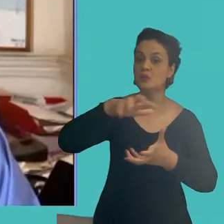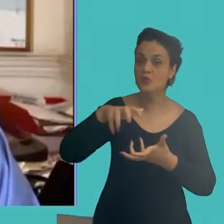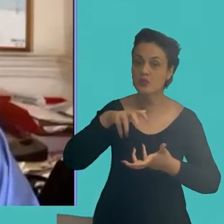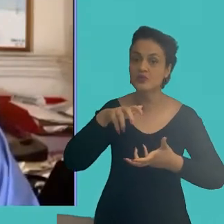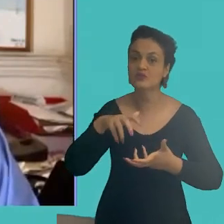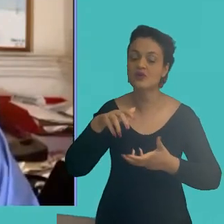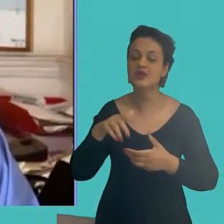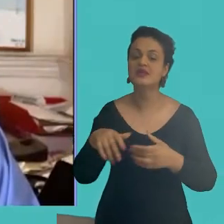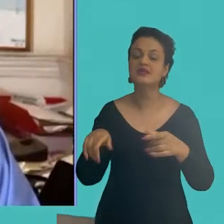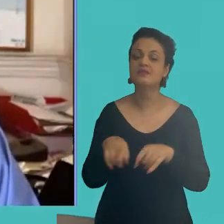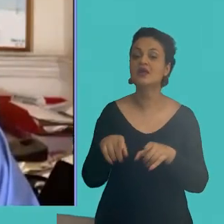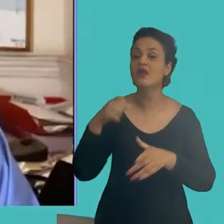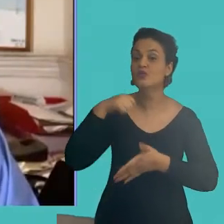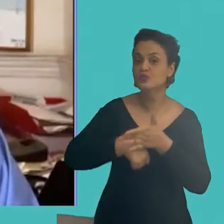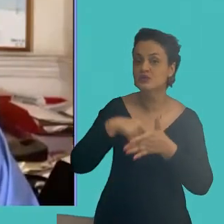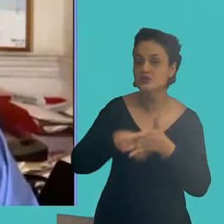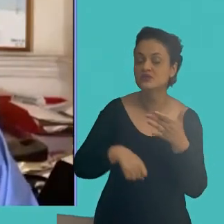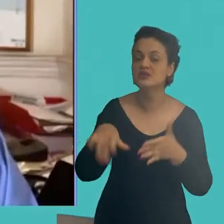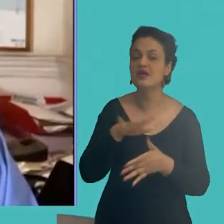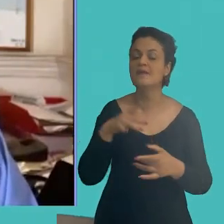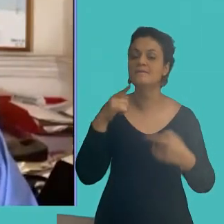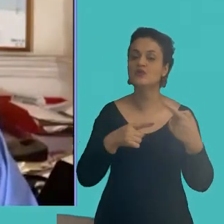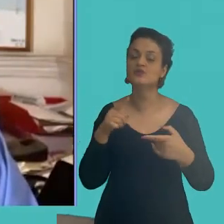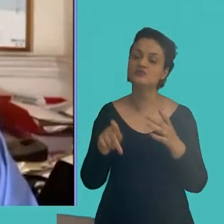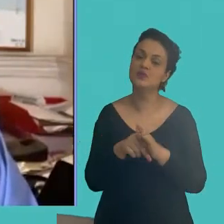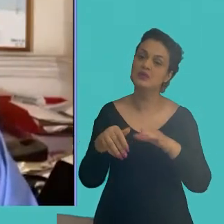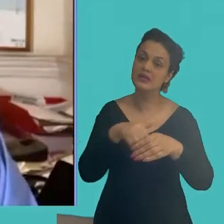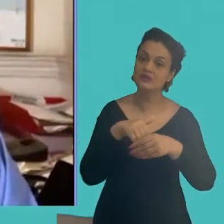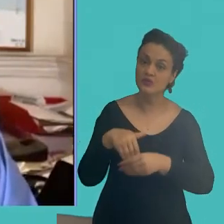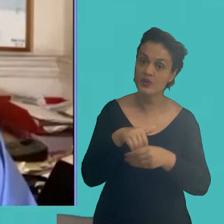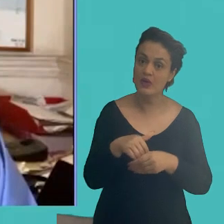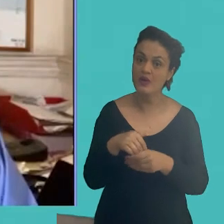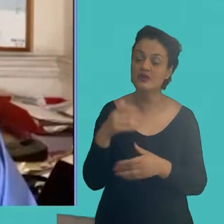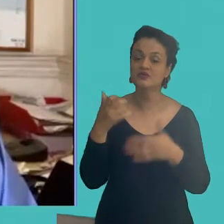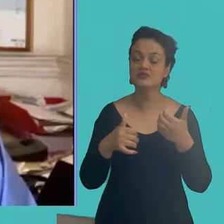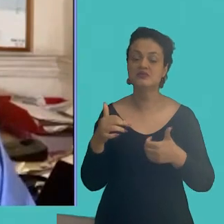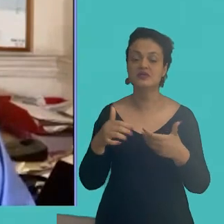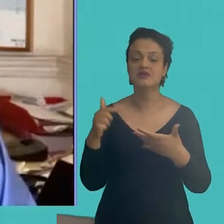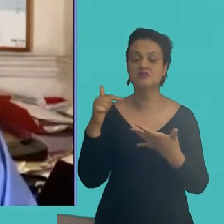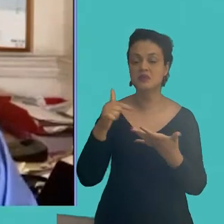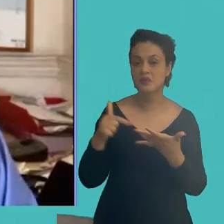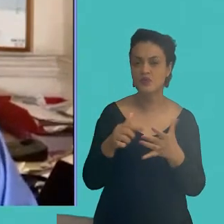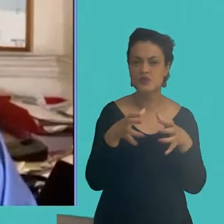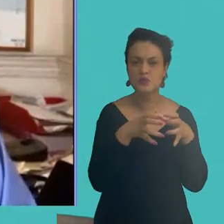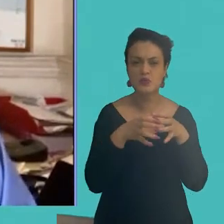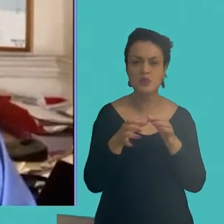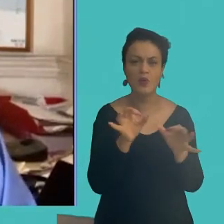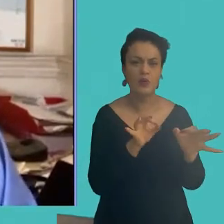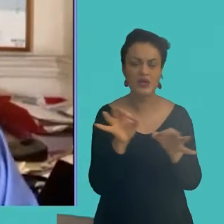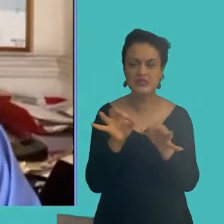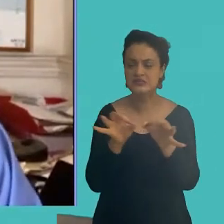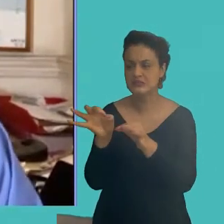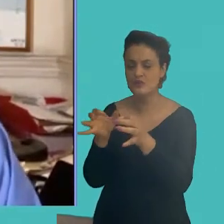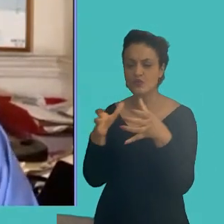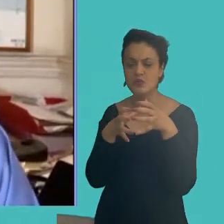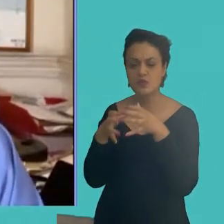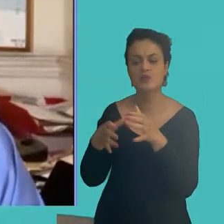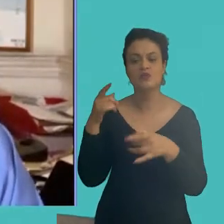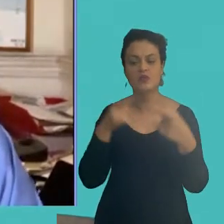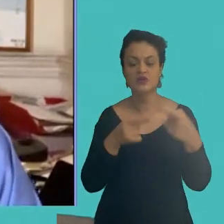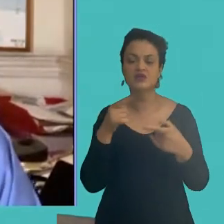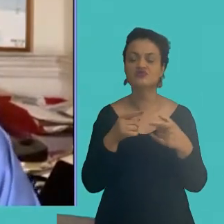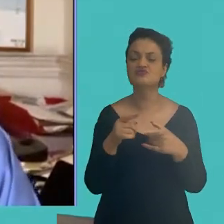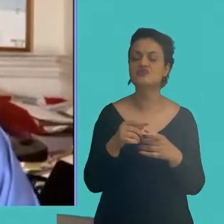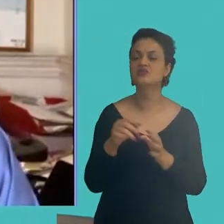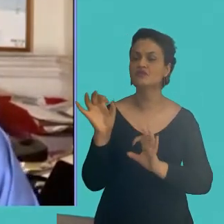luta político-eleitoral, que aí eu estou falando de agremiações organizadas, partidos, grupos políticos constituídos